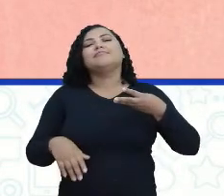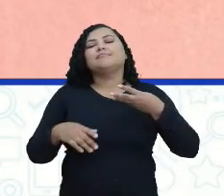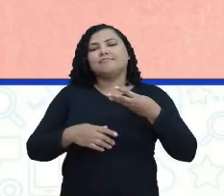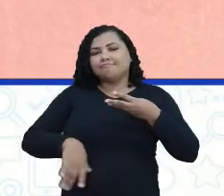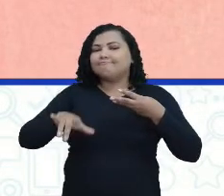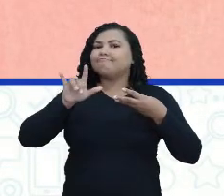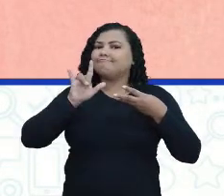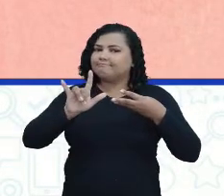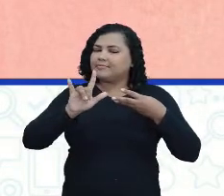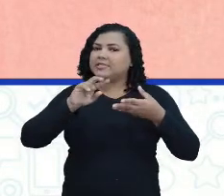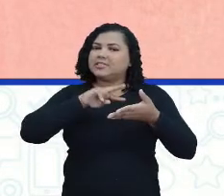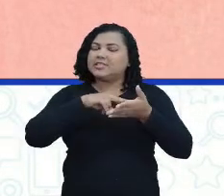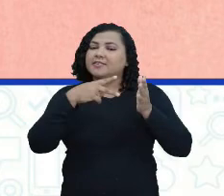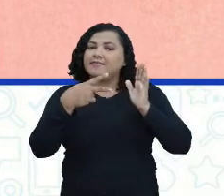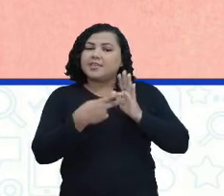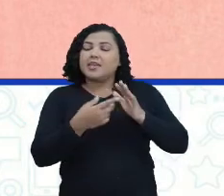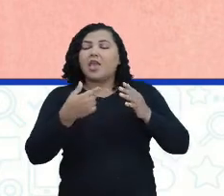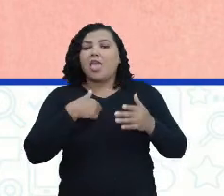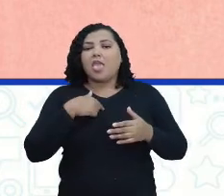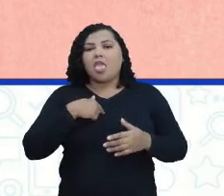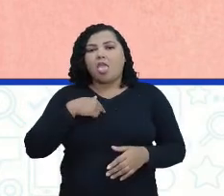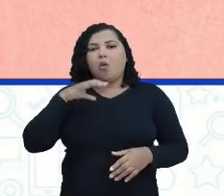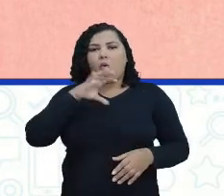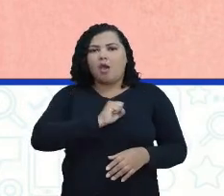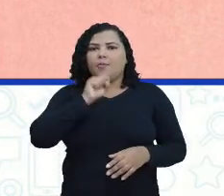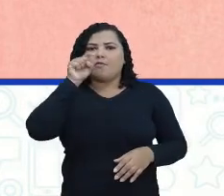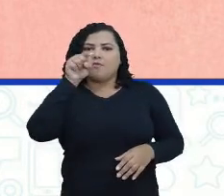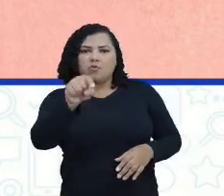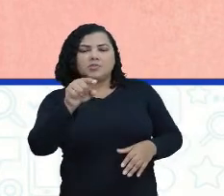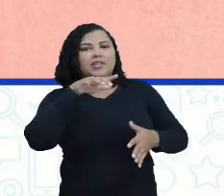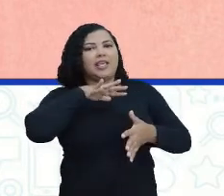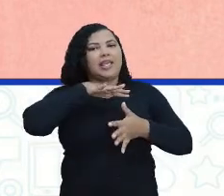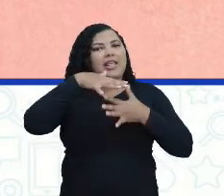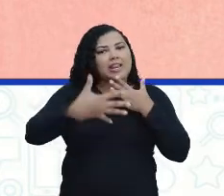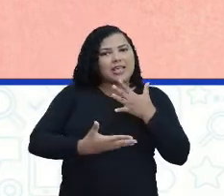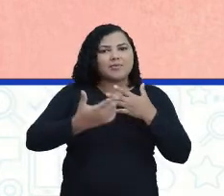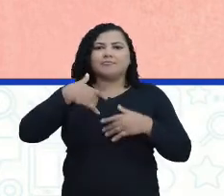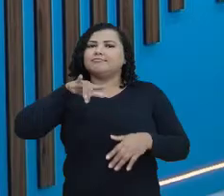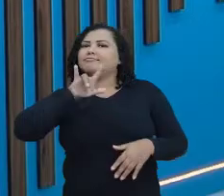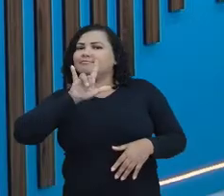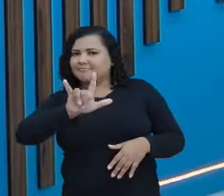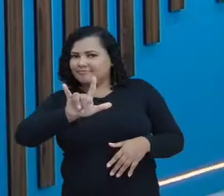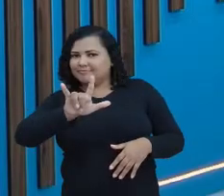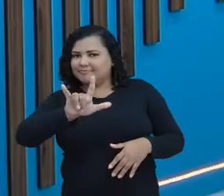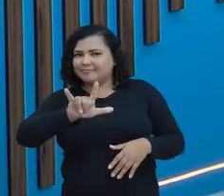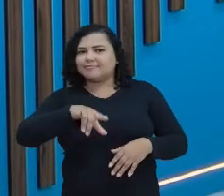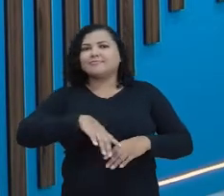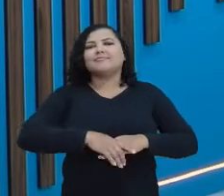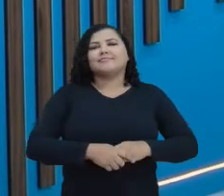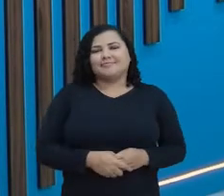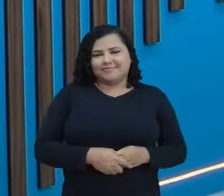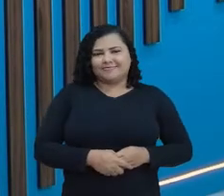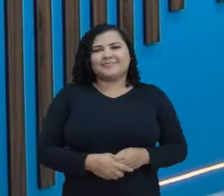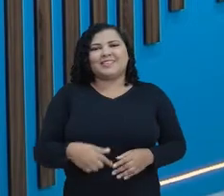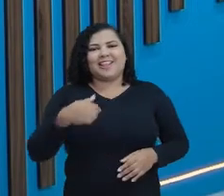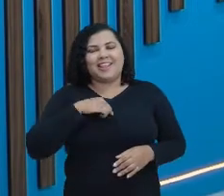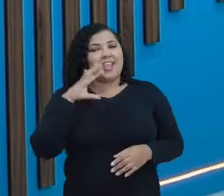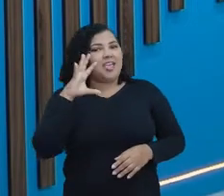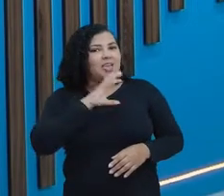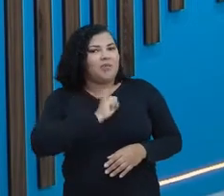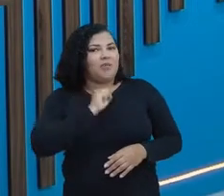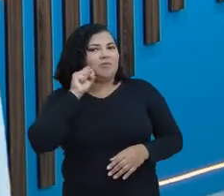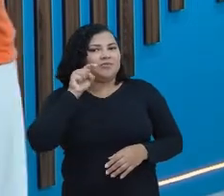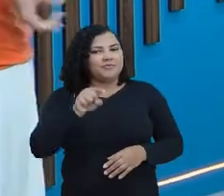Eu te amo. A mão com o polegar aberto diz eu te amo em libras. E aqui Jéssica está para corroborar a minha